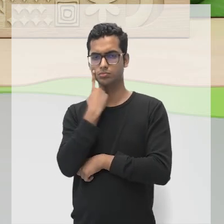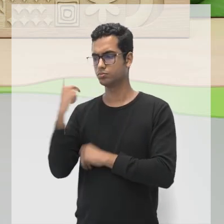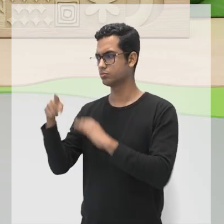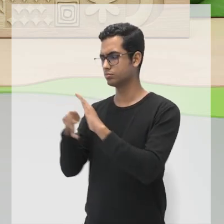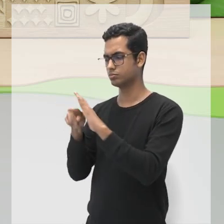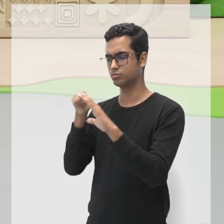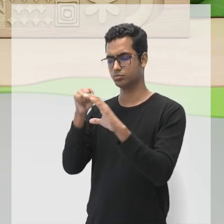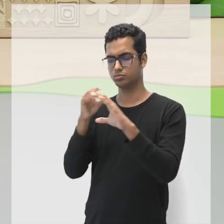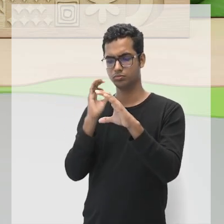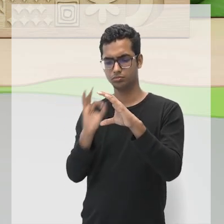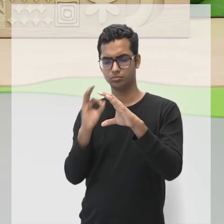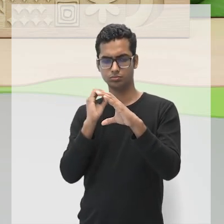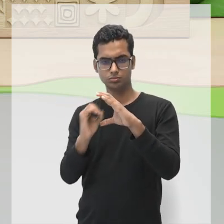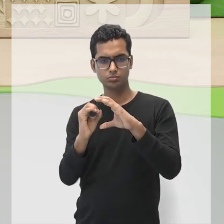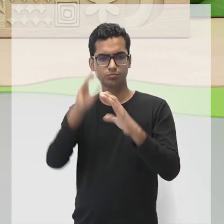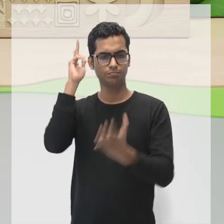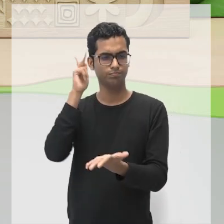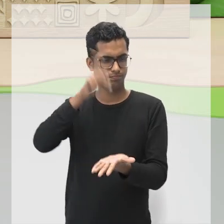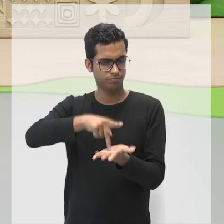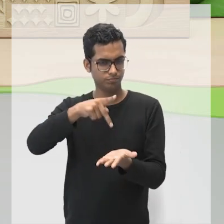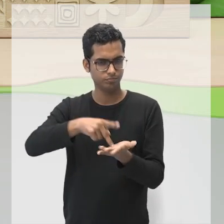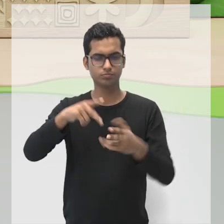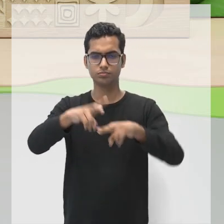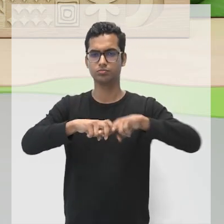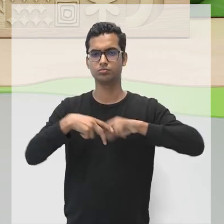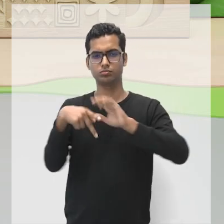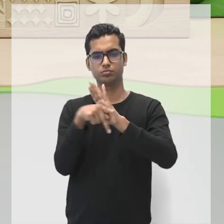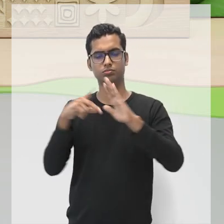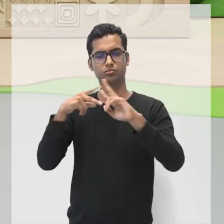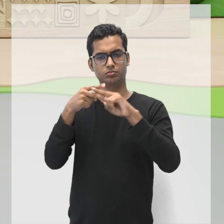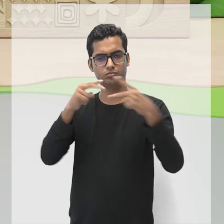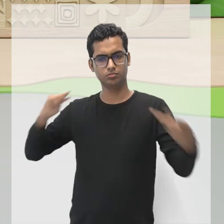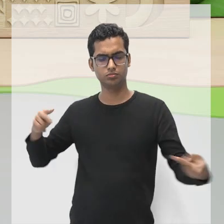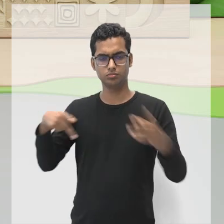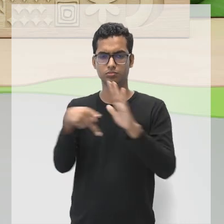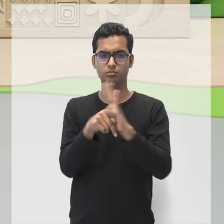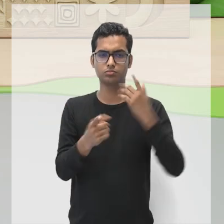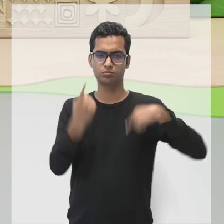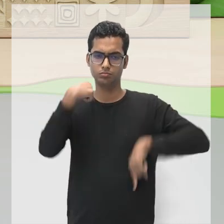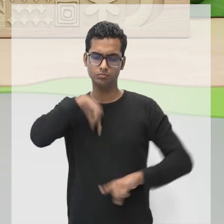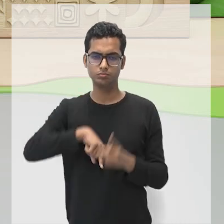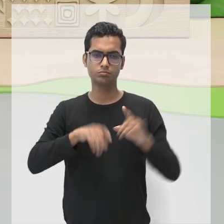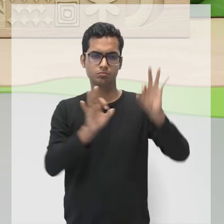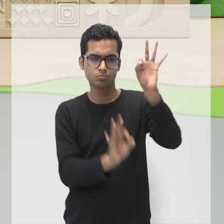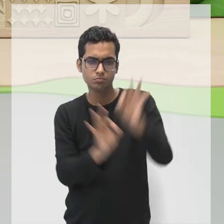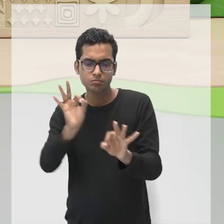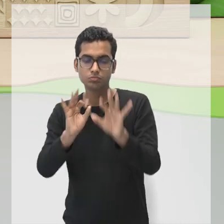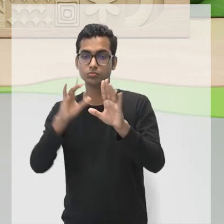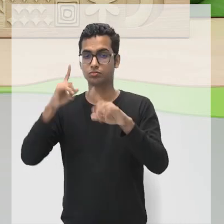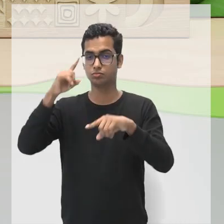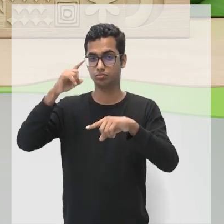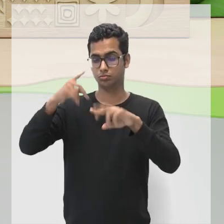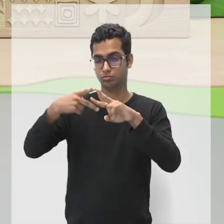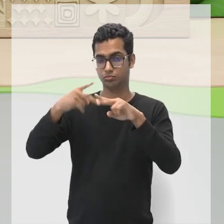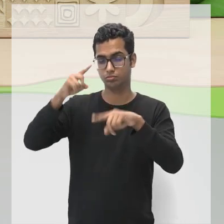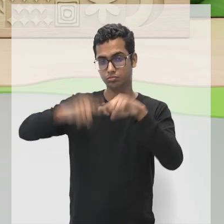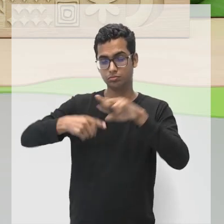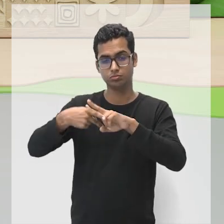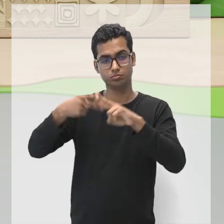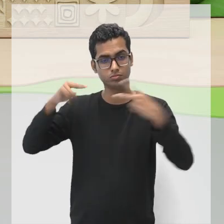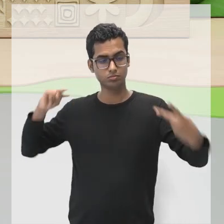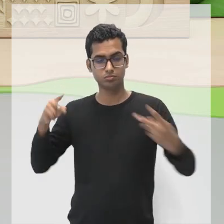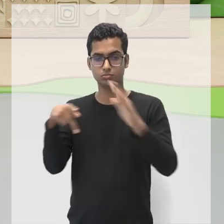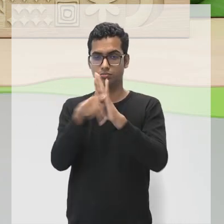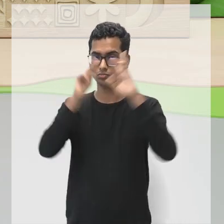núcleo verdadeiro, porque guarda o DNA do organismo, ou seja, todo o material genético do ser